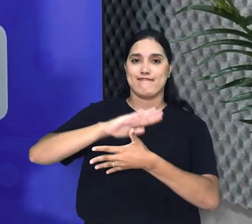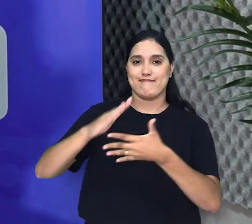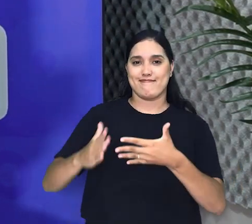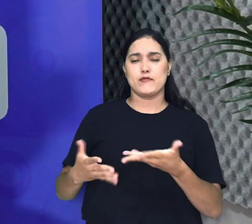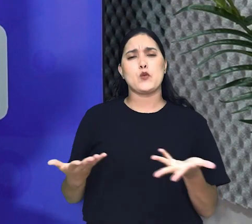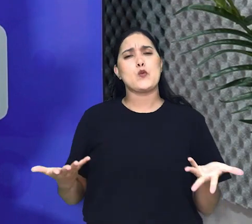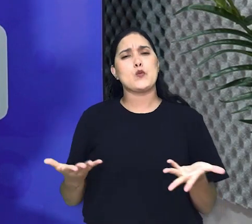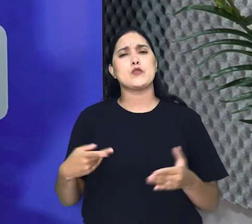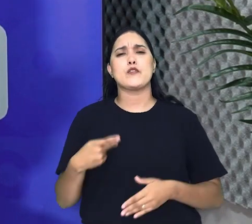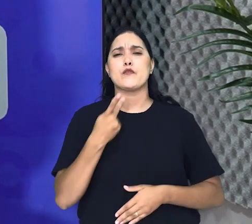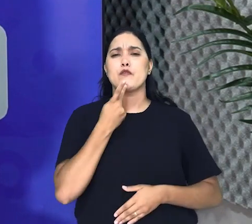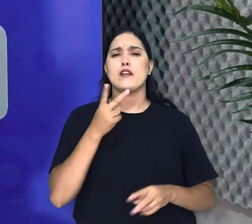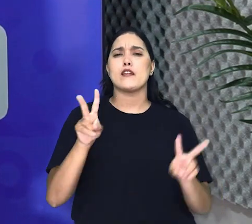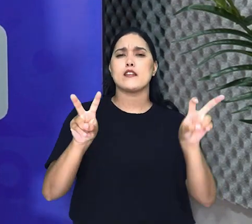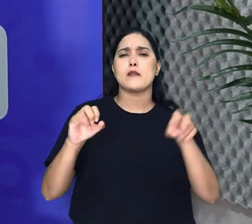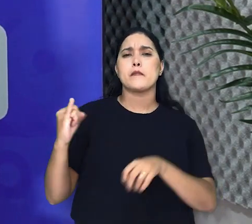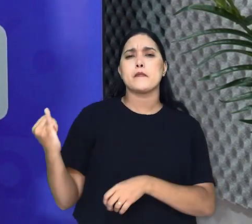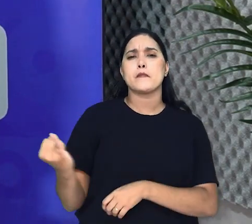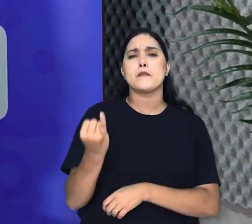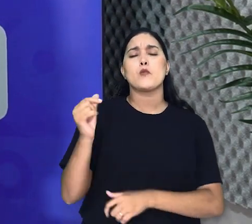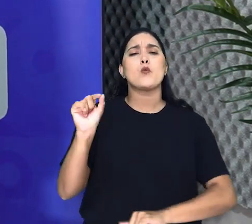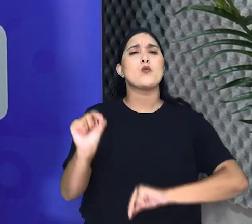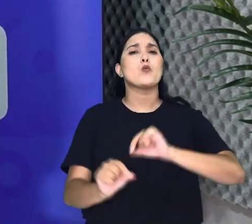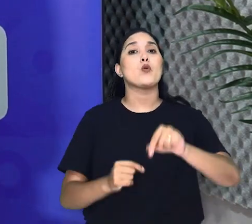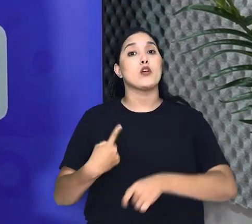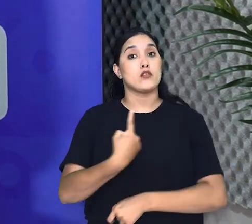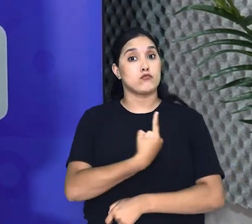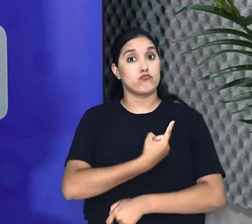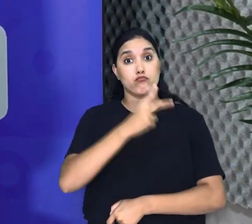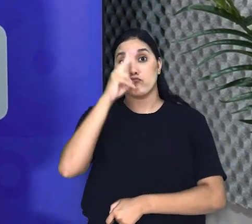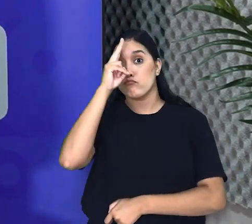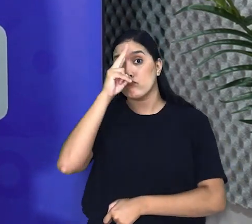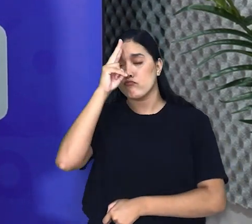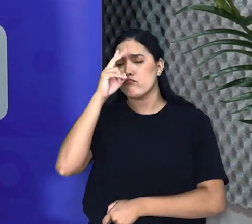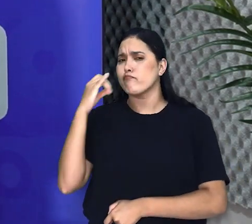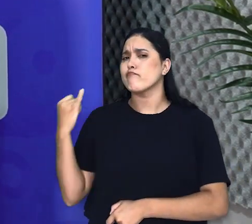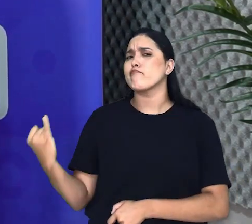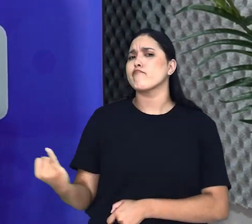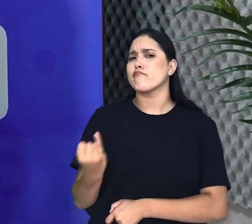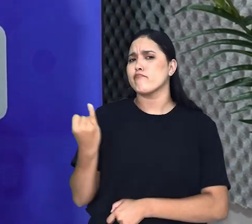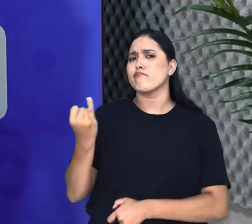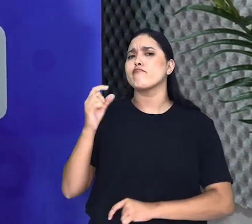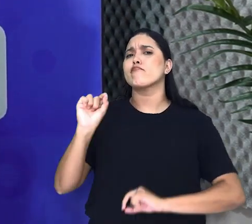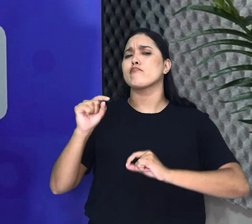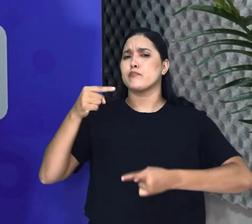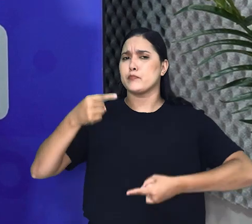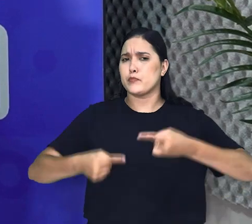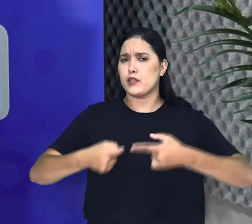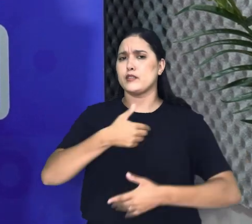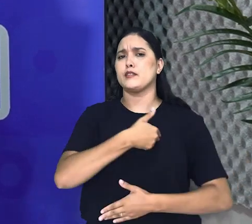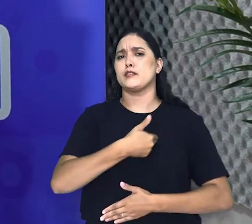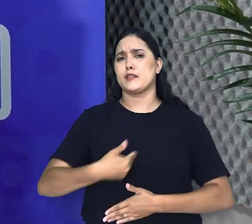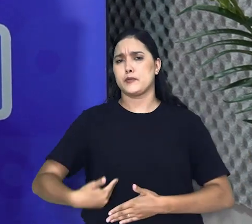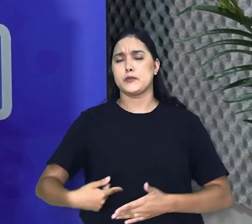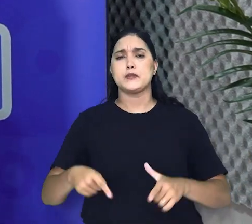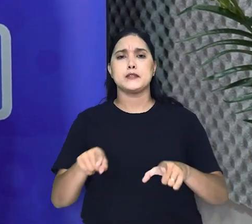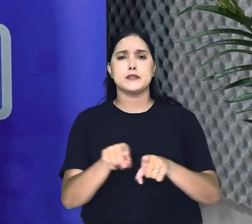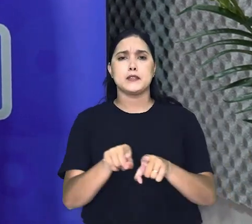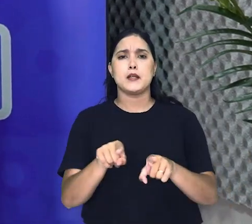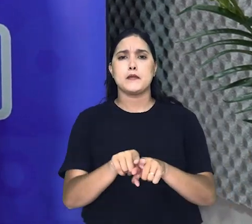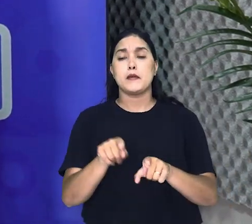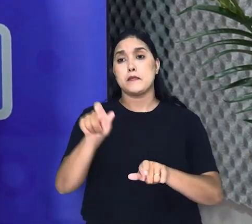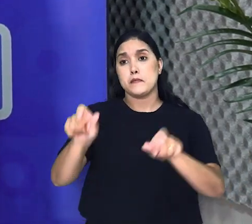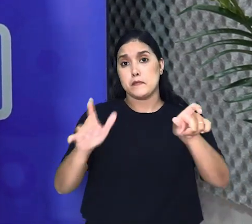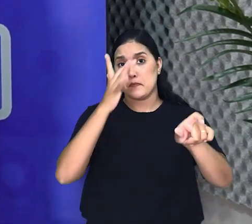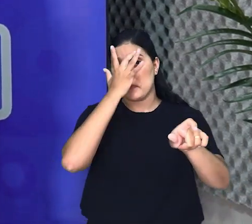e a inclusão de deficientes auditivos na sociedade brasileira. Nós estamos aqui com Vânia Correia, ela